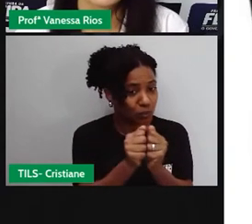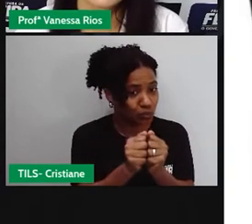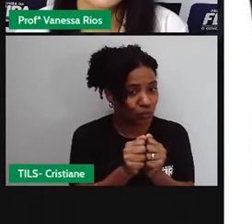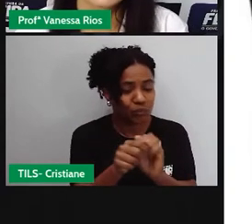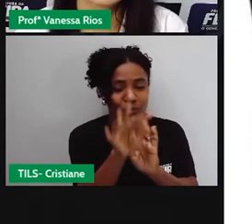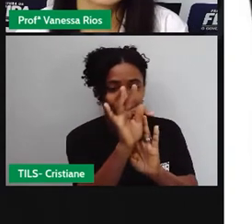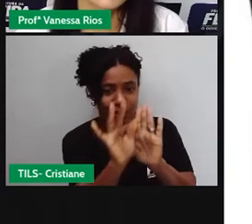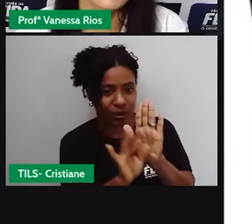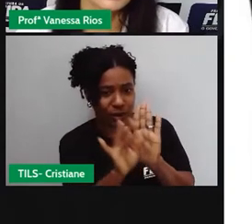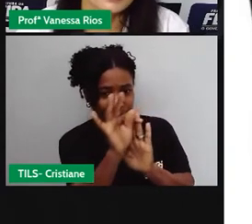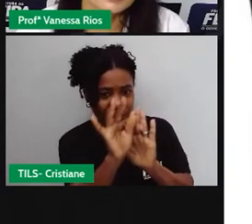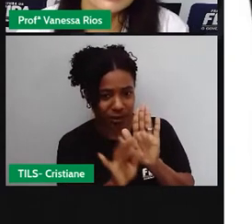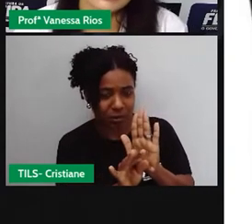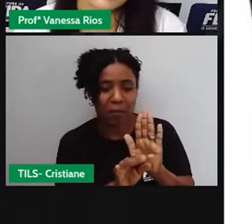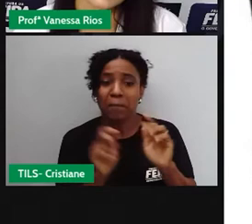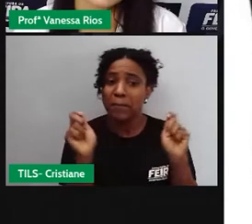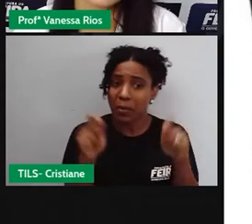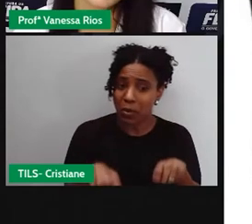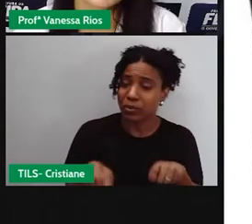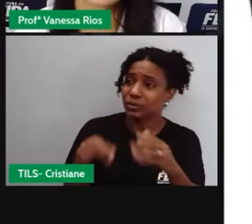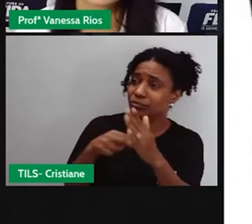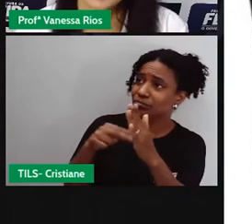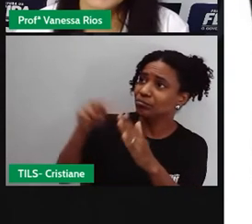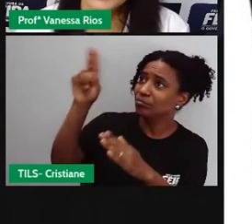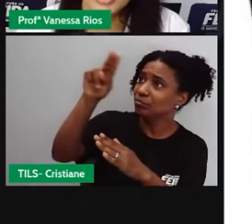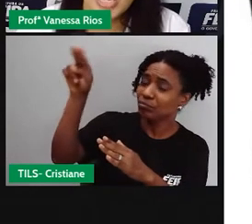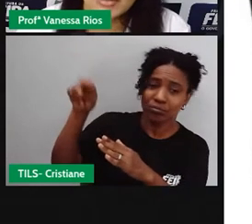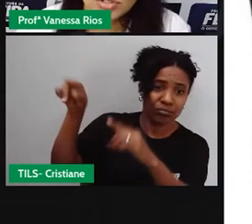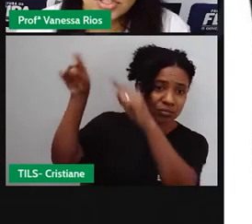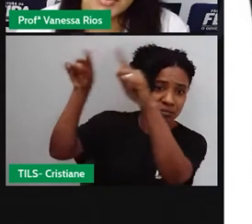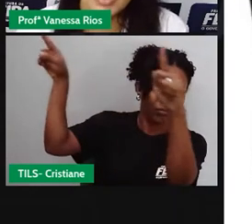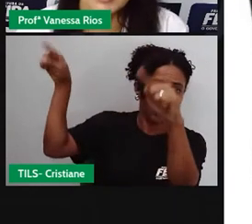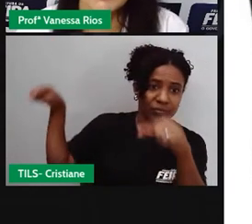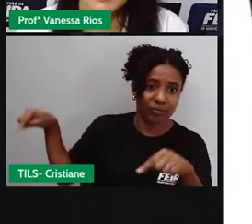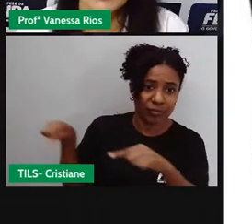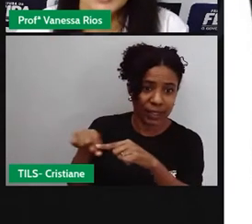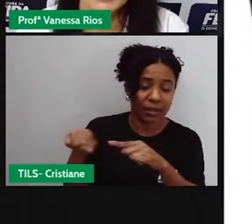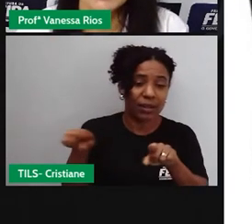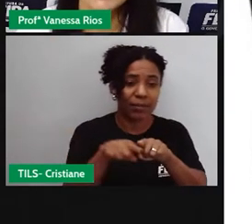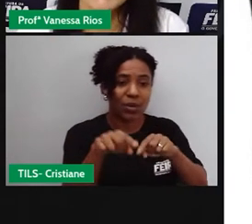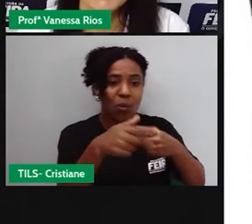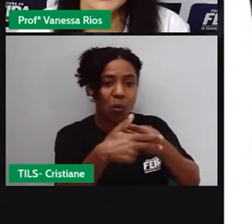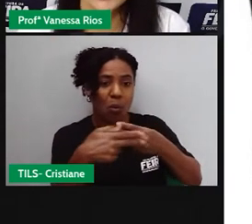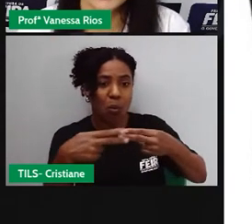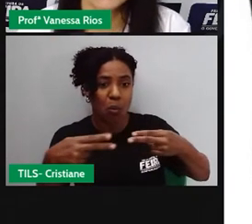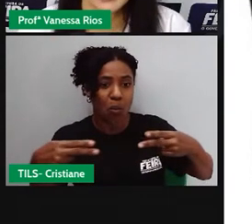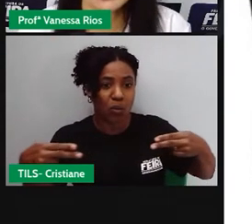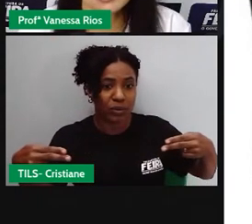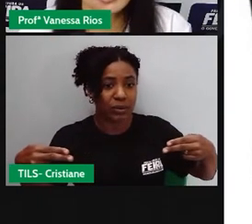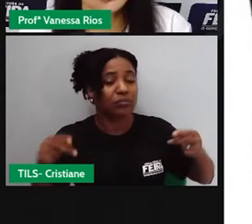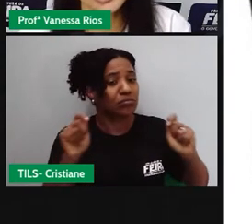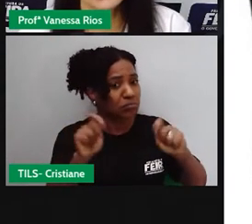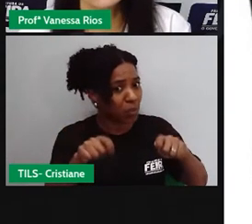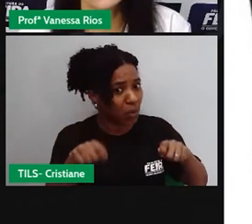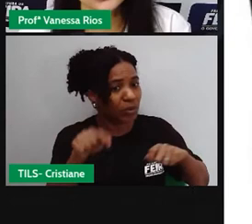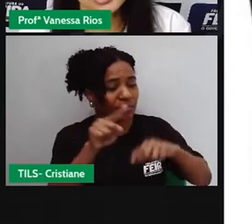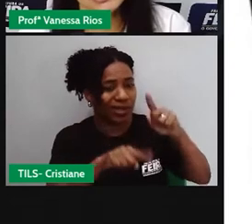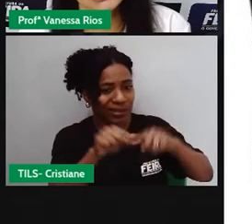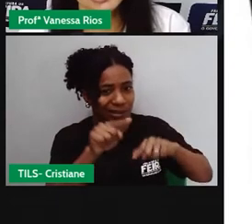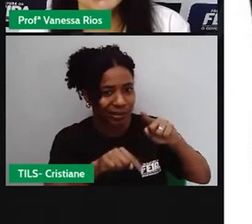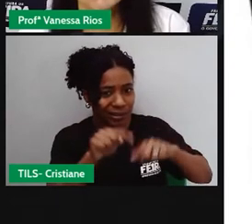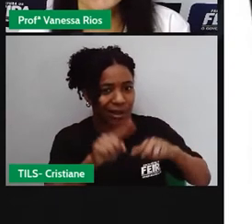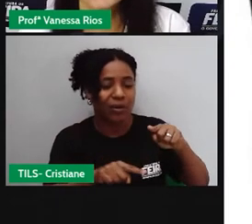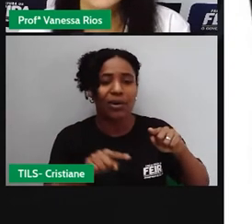utilizado em telas, impressos em objetos também, porque também faz decoração e